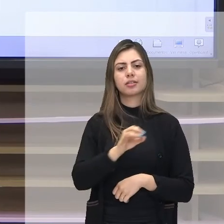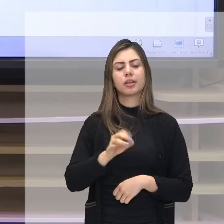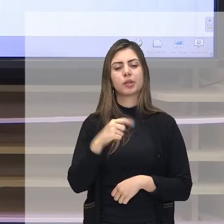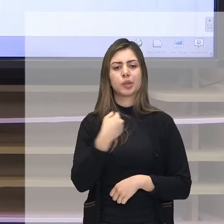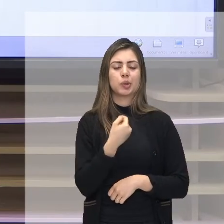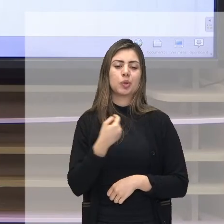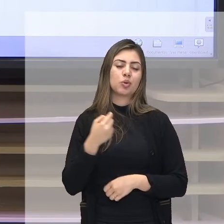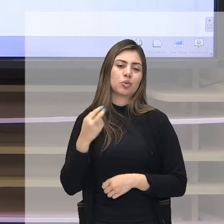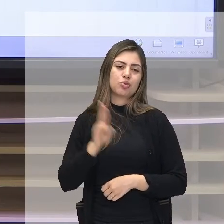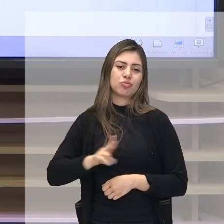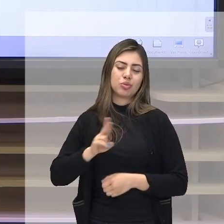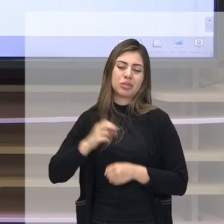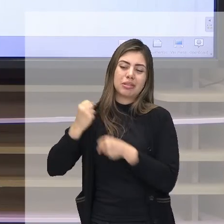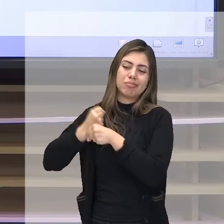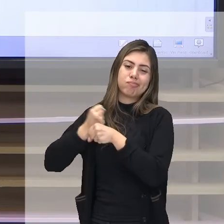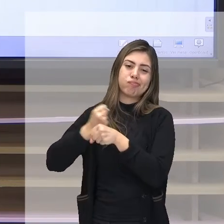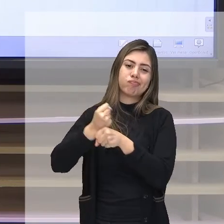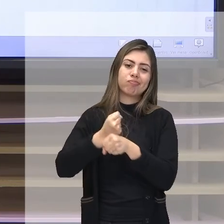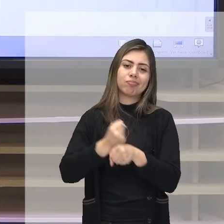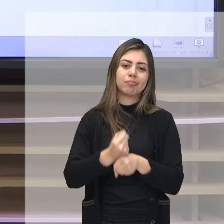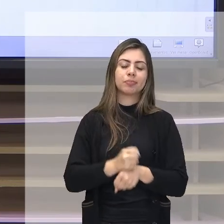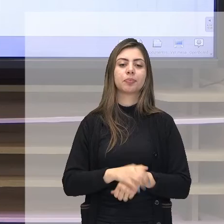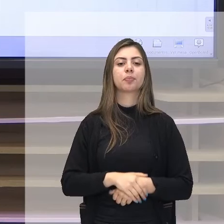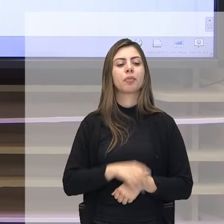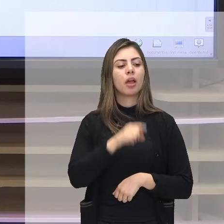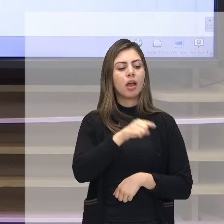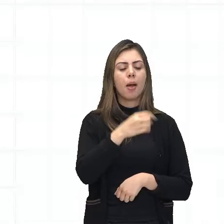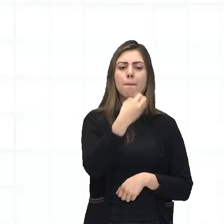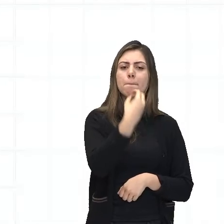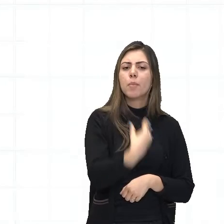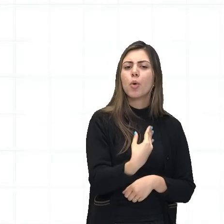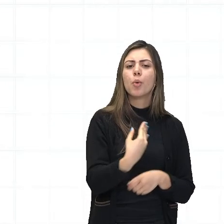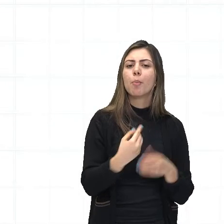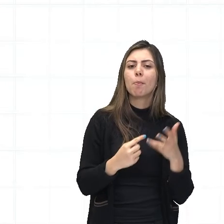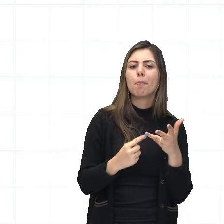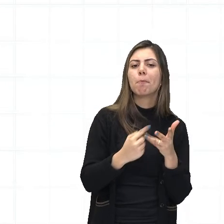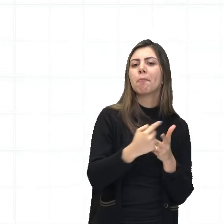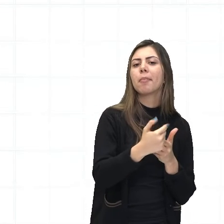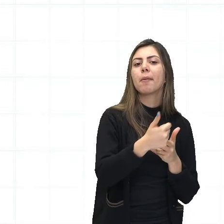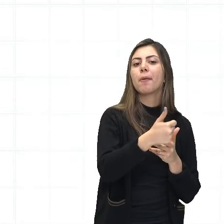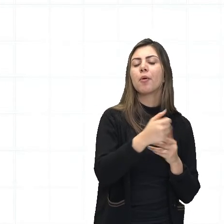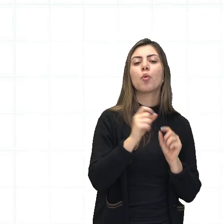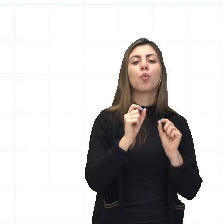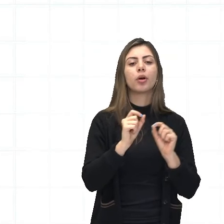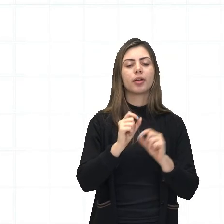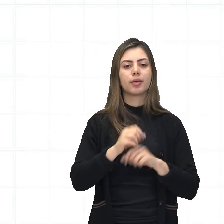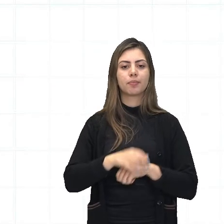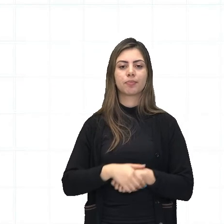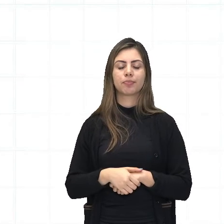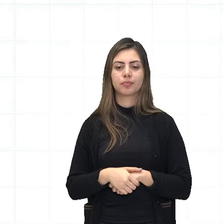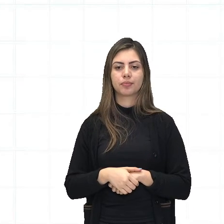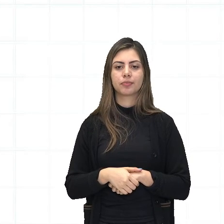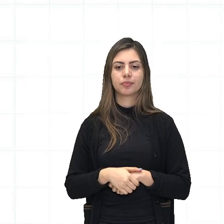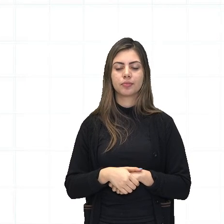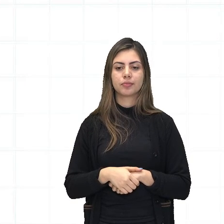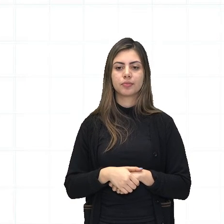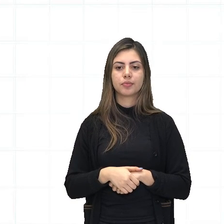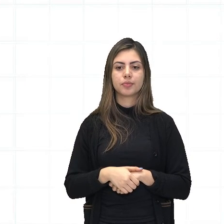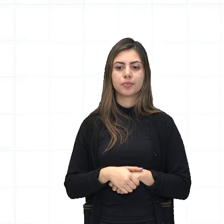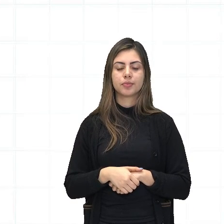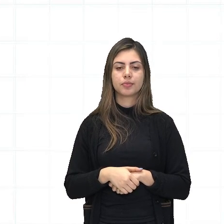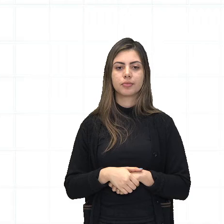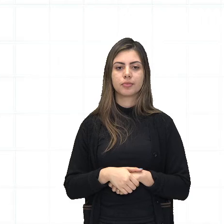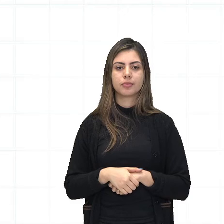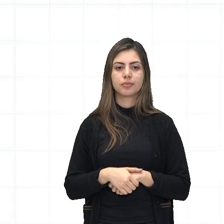há muito tempo, né? E qual é o benefício? Vamos aí dar uma olhadinha nos benefícios da energia